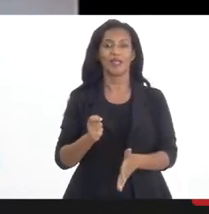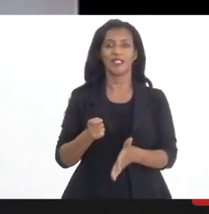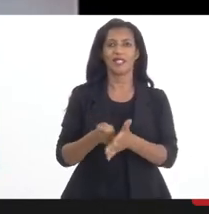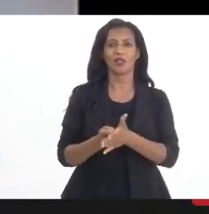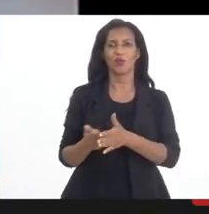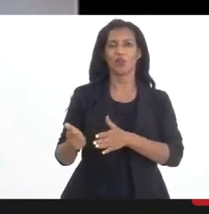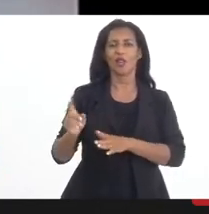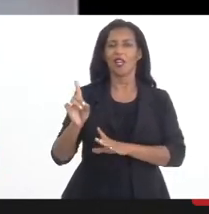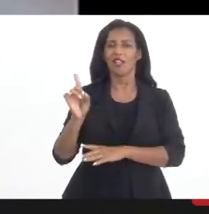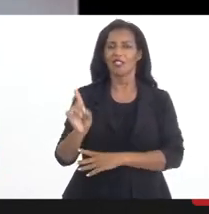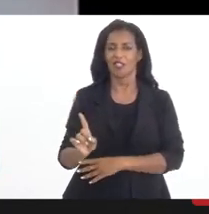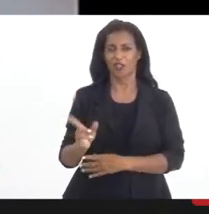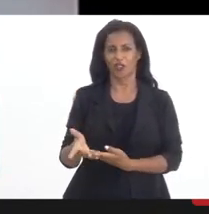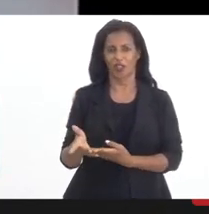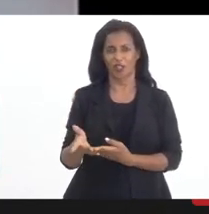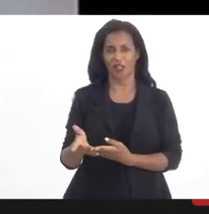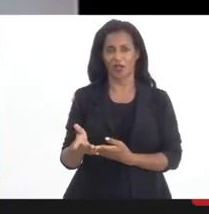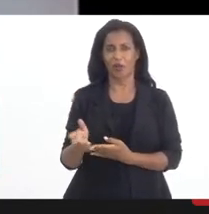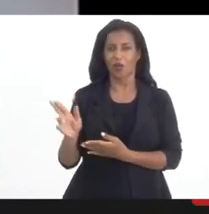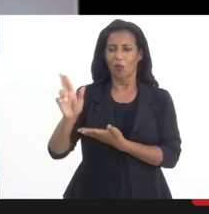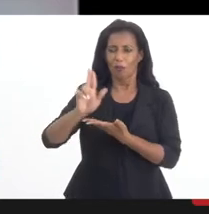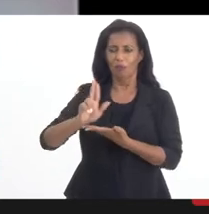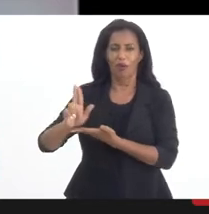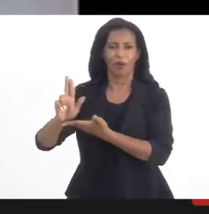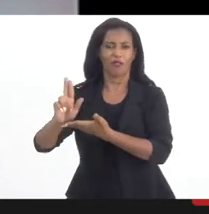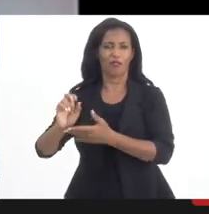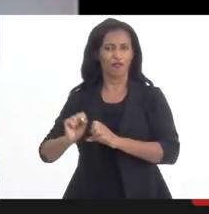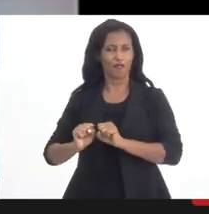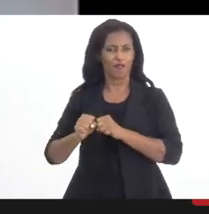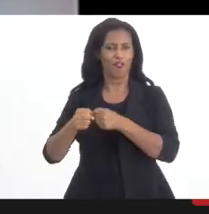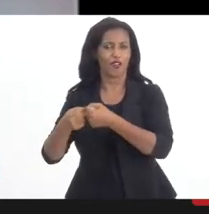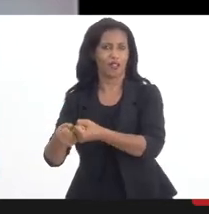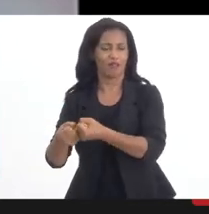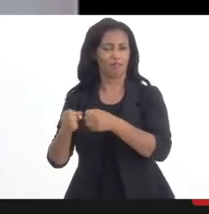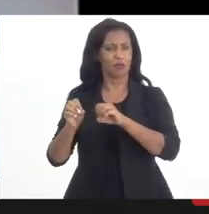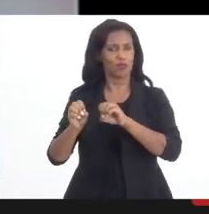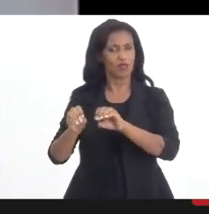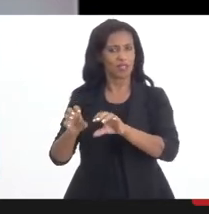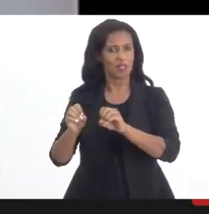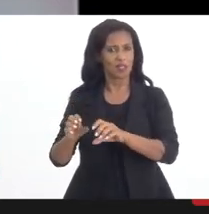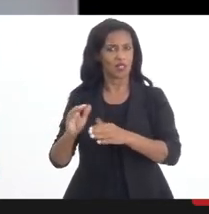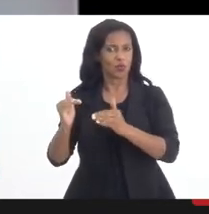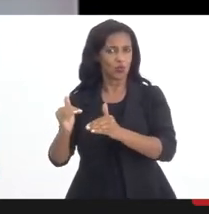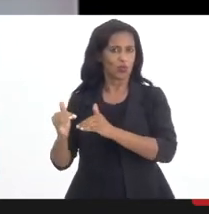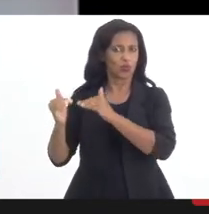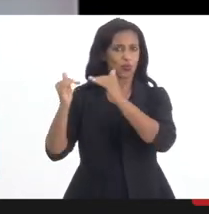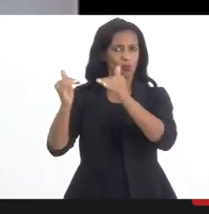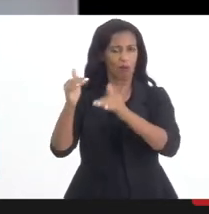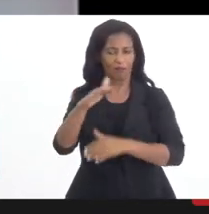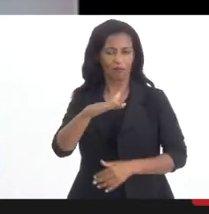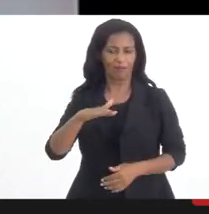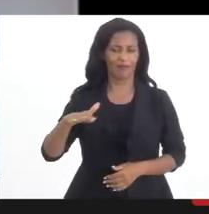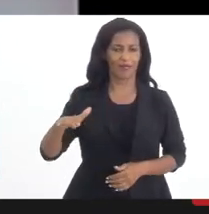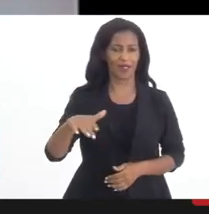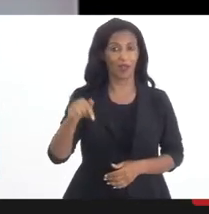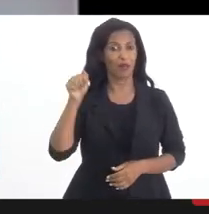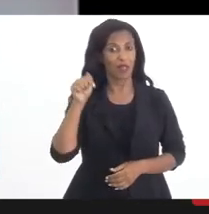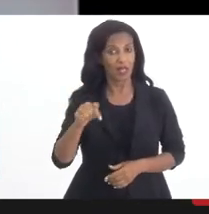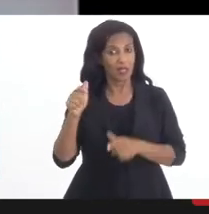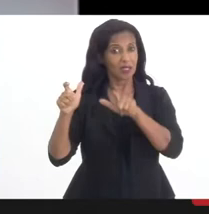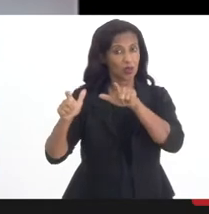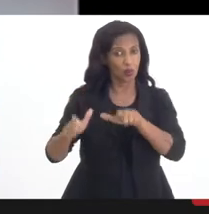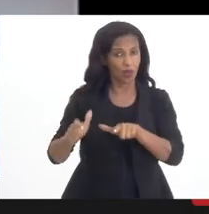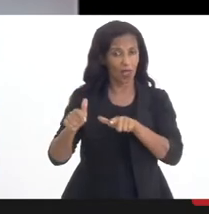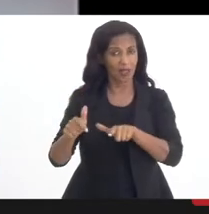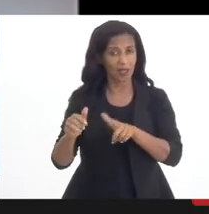Uma universidade fortalecida, com fortalecimento de educação superior na nossa região, esta região aqui, com toda